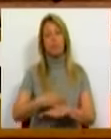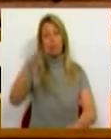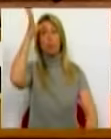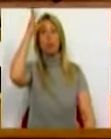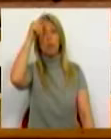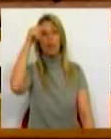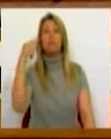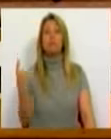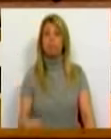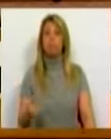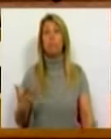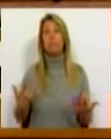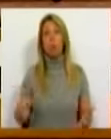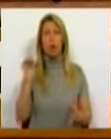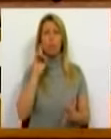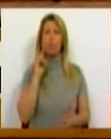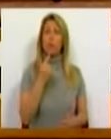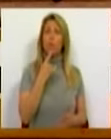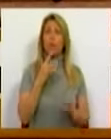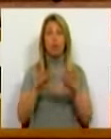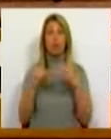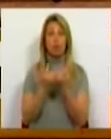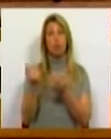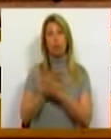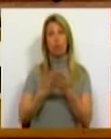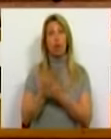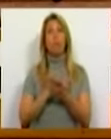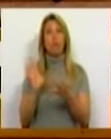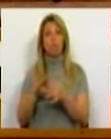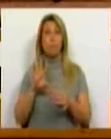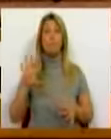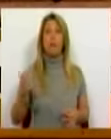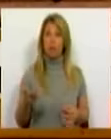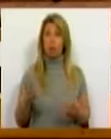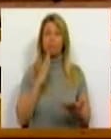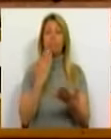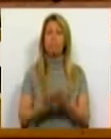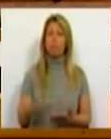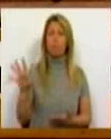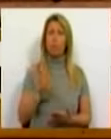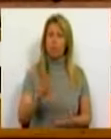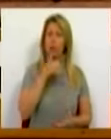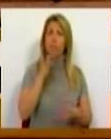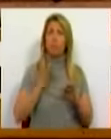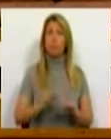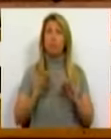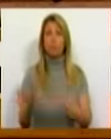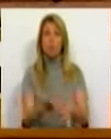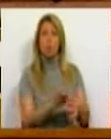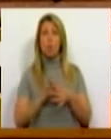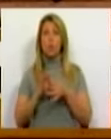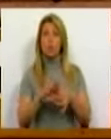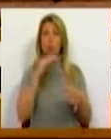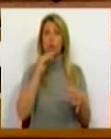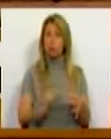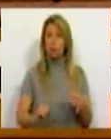leite tem igualmente uma grande importância socioeconómica para o país. Contribui de forma decisiva para a coesão